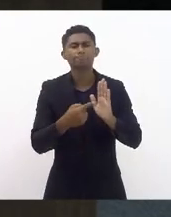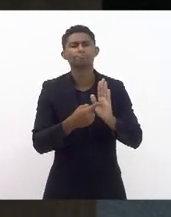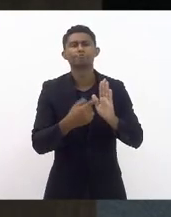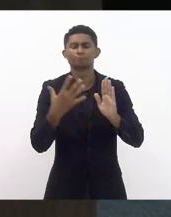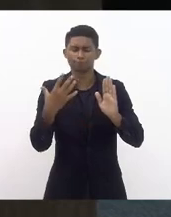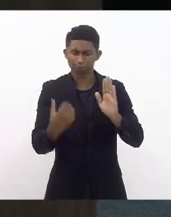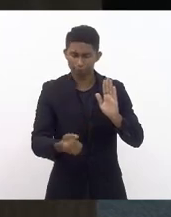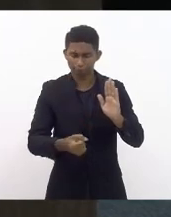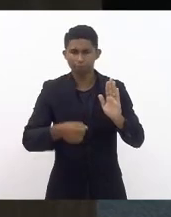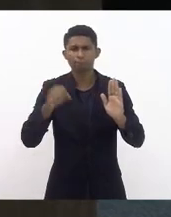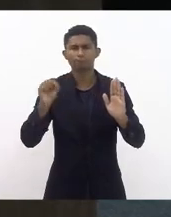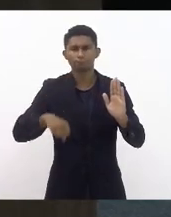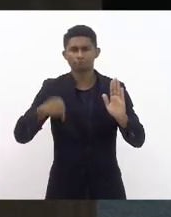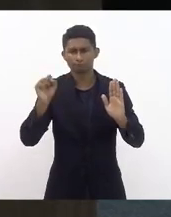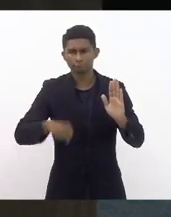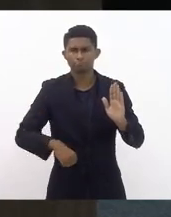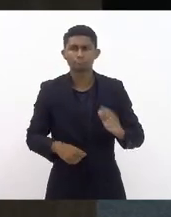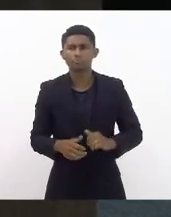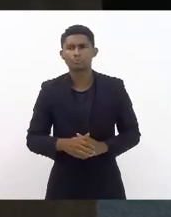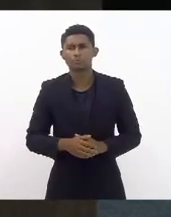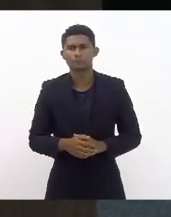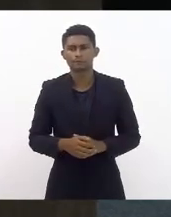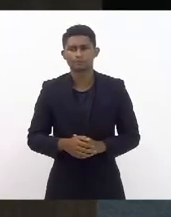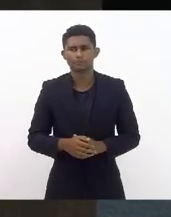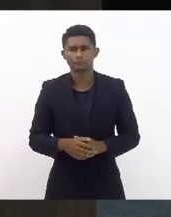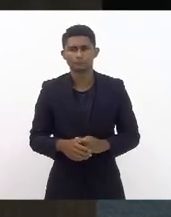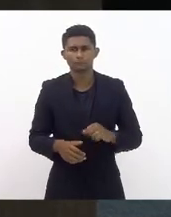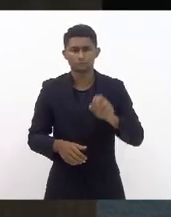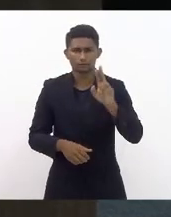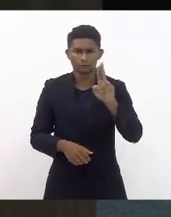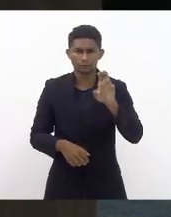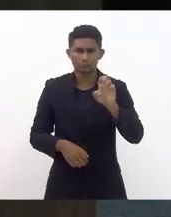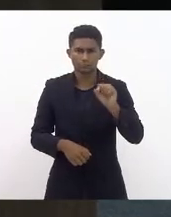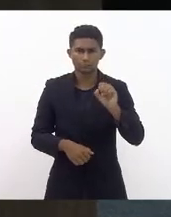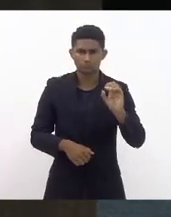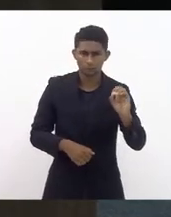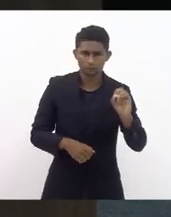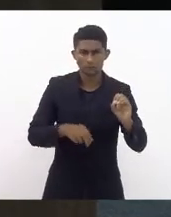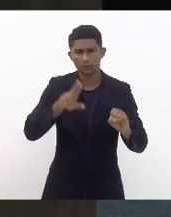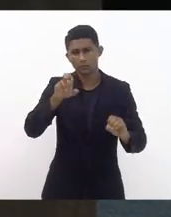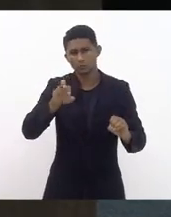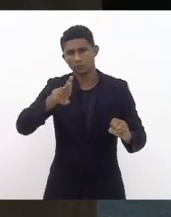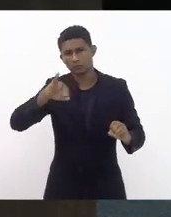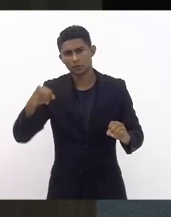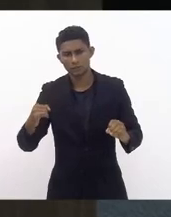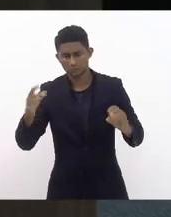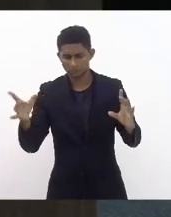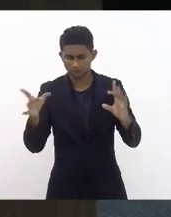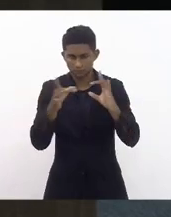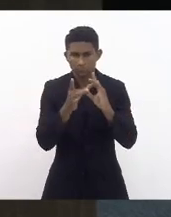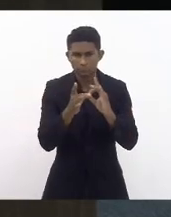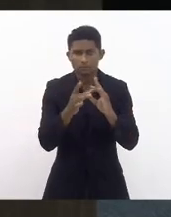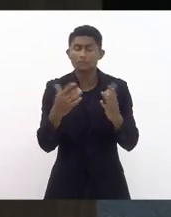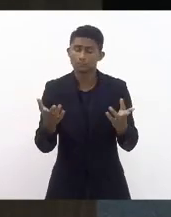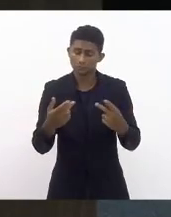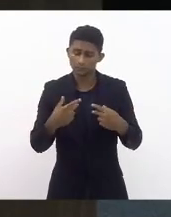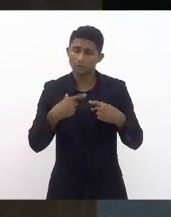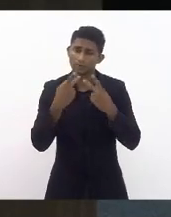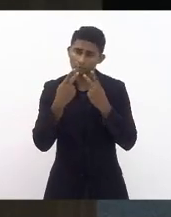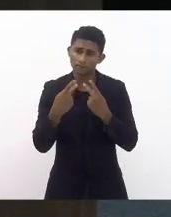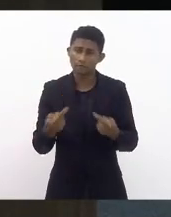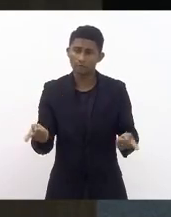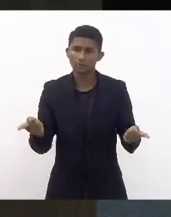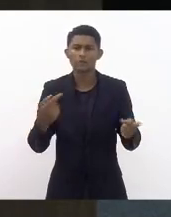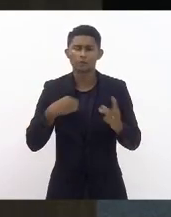favorável à integração da UESO com a UERJ. E falo, presidente André, não